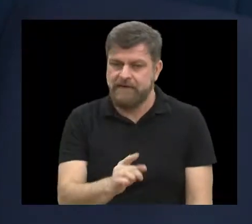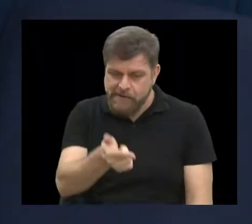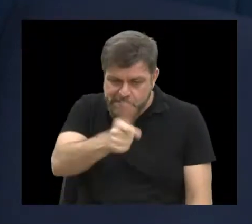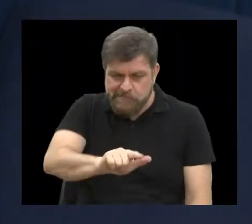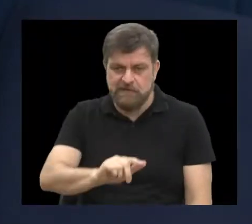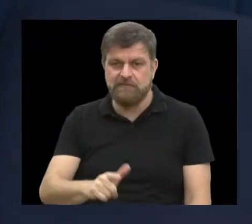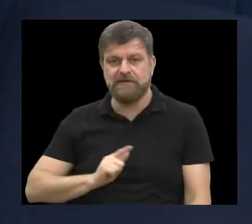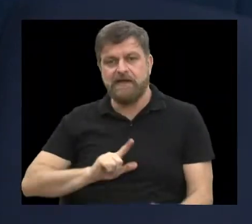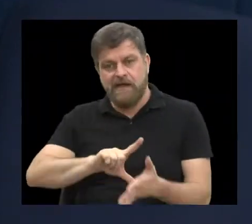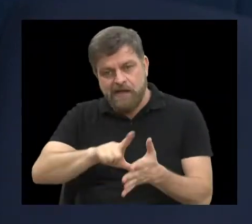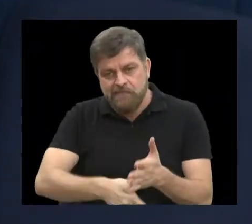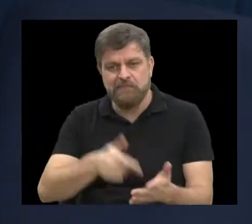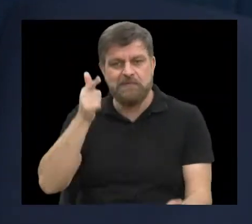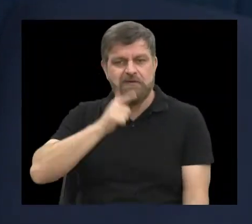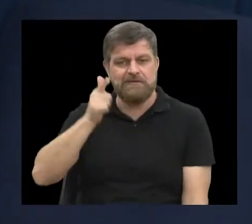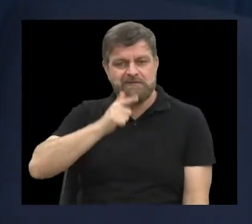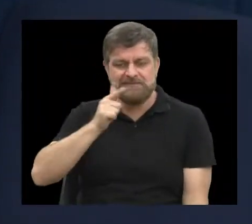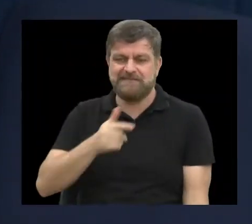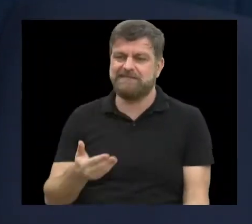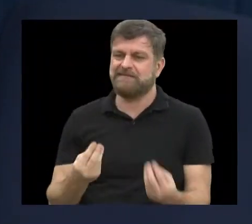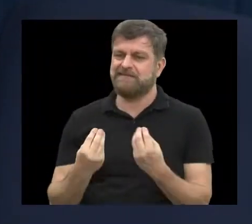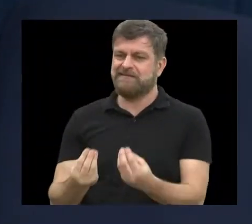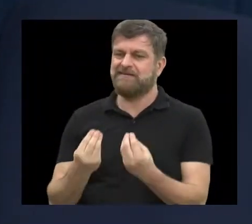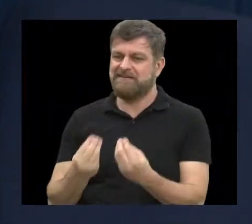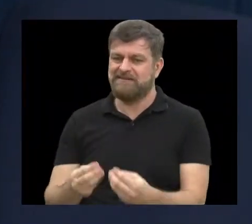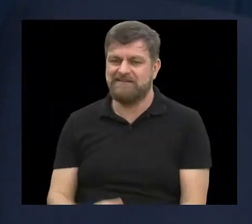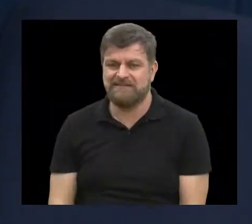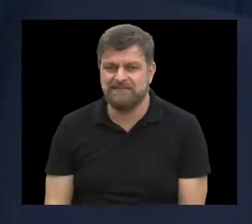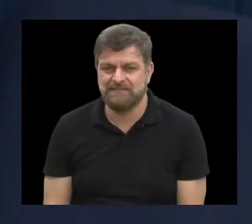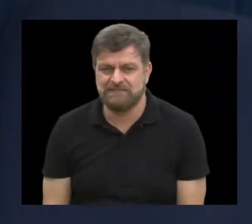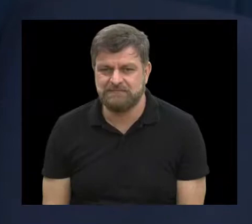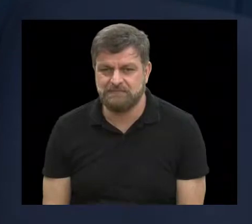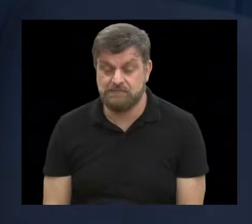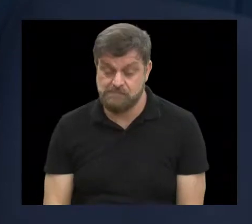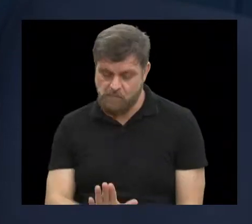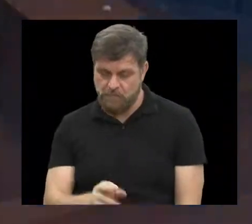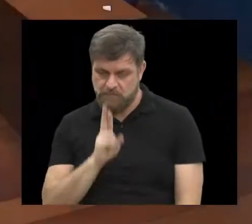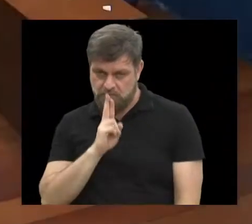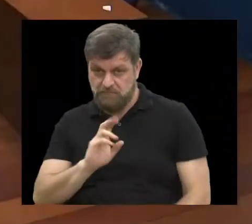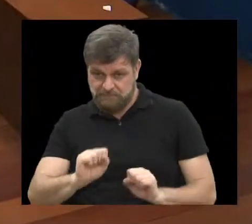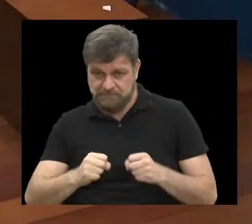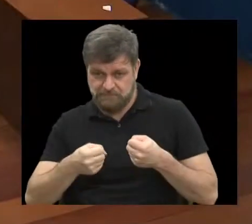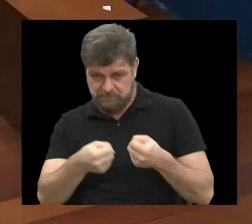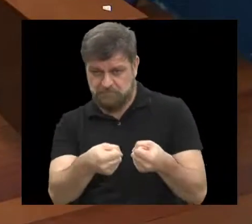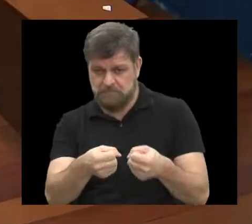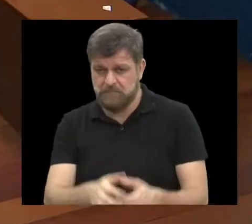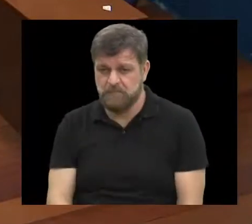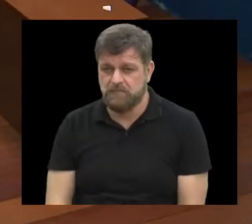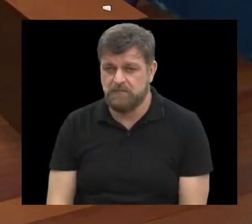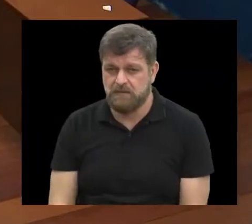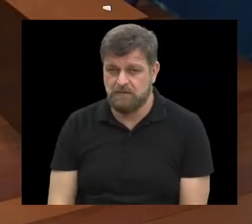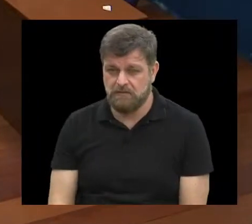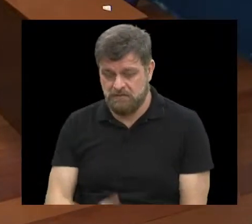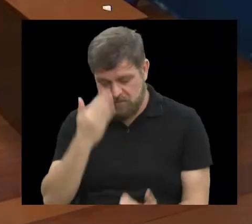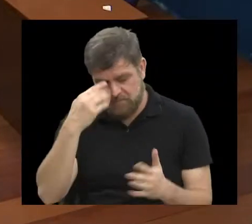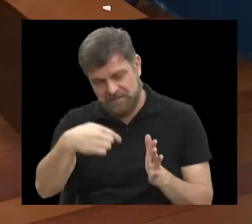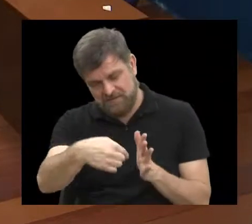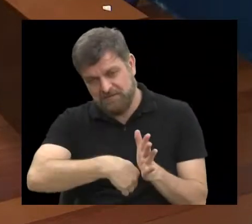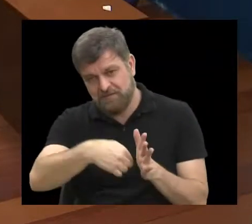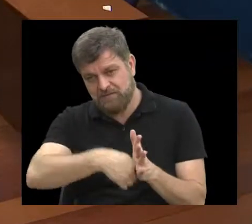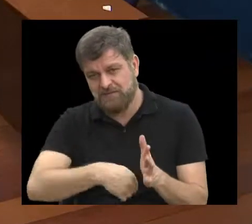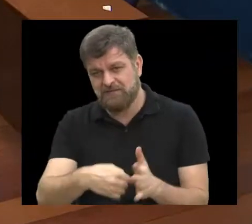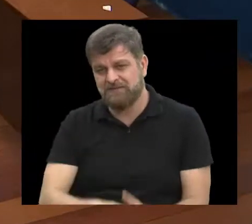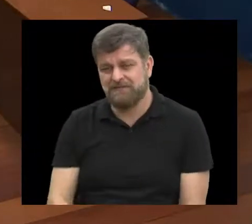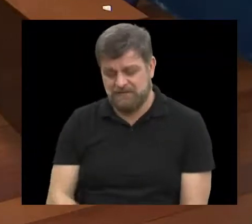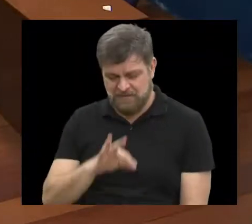Só na última instância que você consegue alguma coisa. Não, eu vou reforçar. Né? Obrigada pela sua pergunta. Um dinheiro miserável, é tão